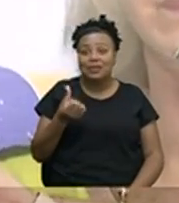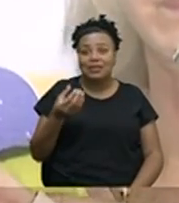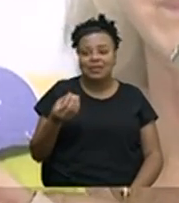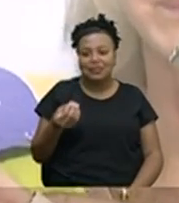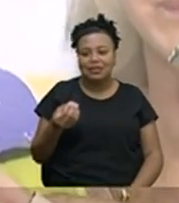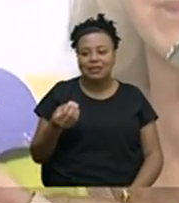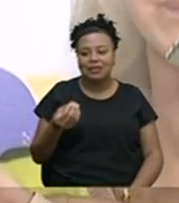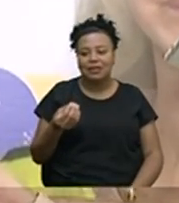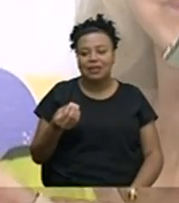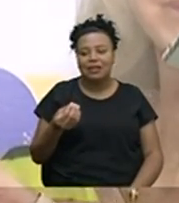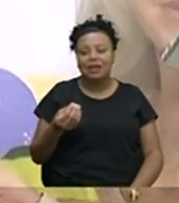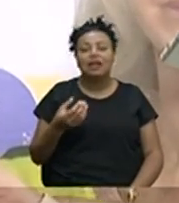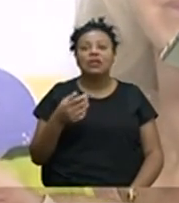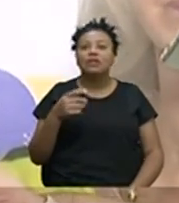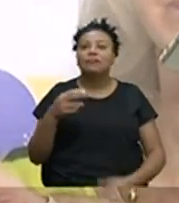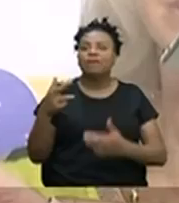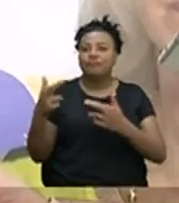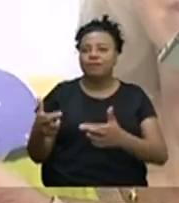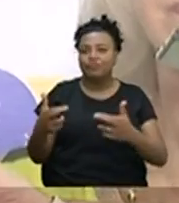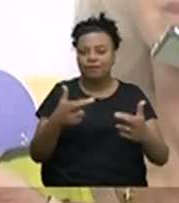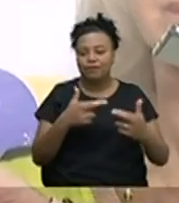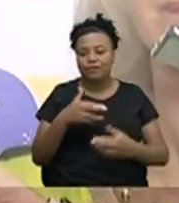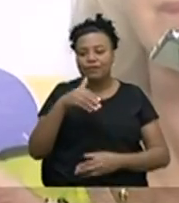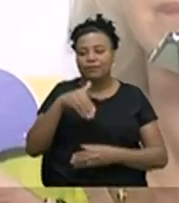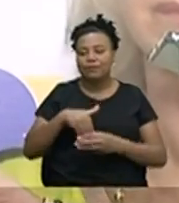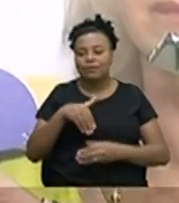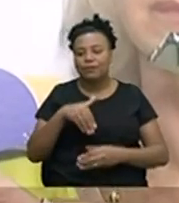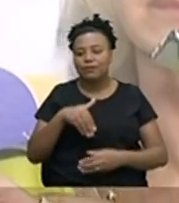165 zonas eleitorais.